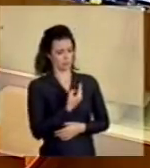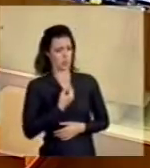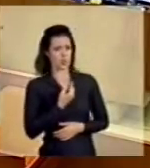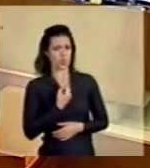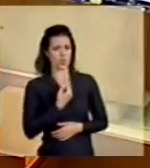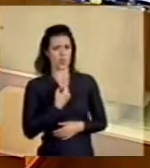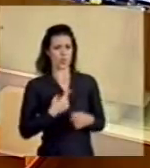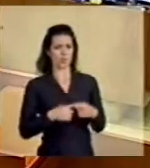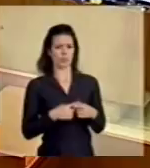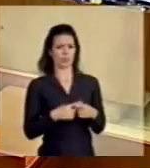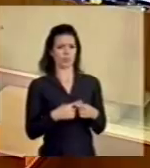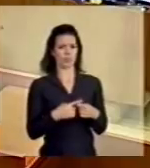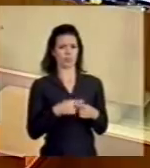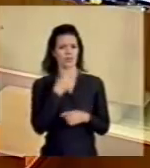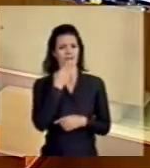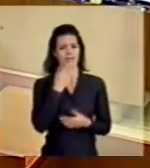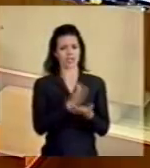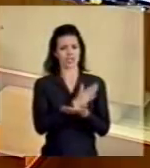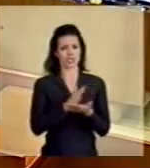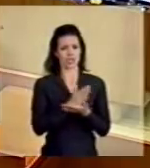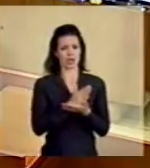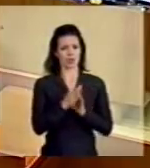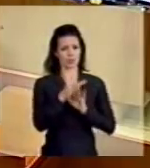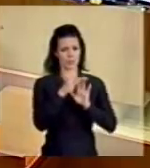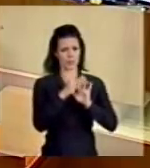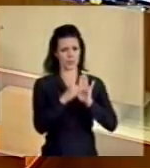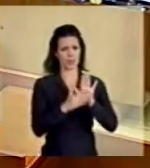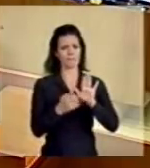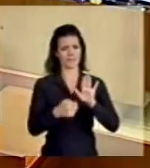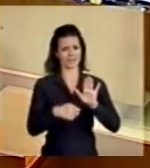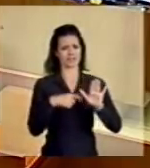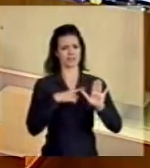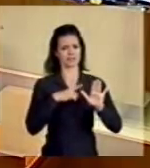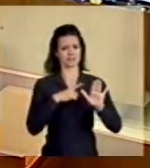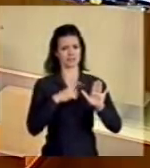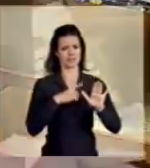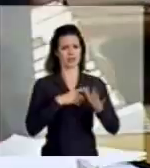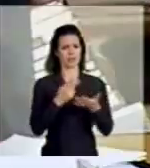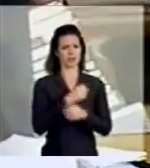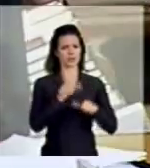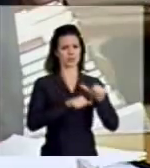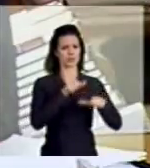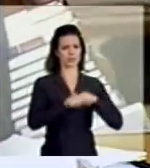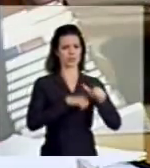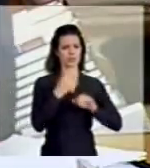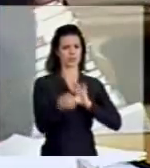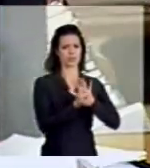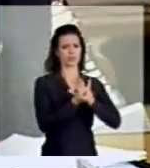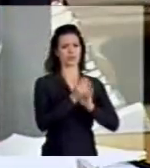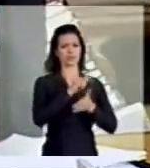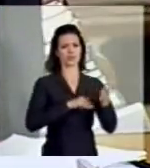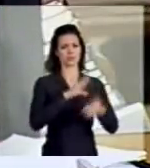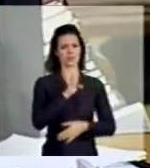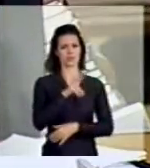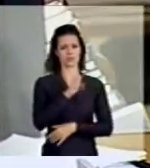eu cogito de certas condições. Tem os requisitos que o ministro Marco Aurélio coloca. A alteração no registro civil,